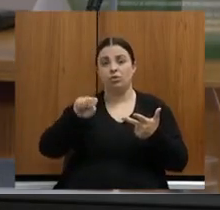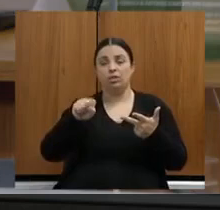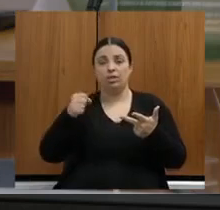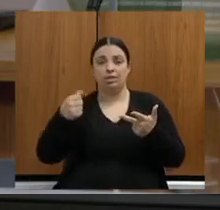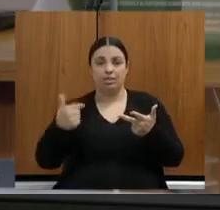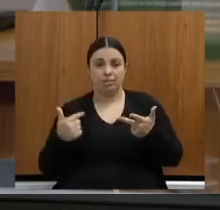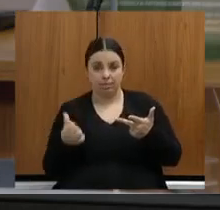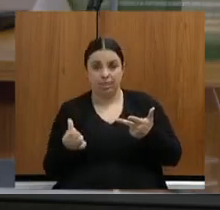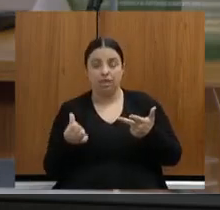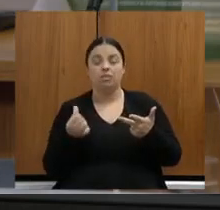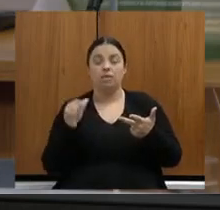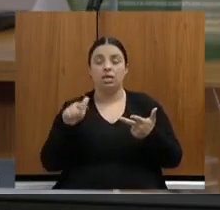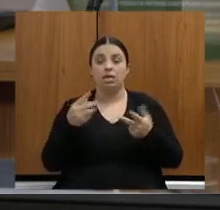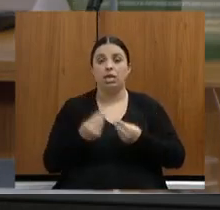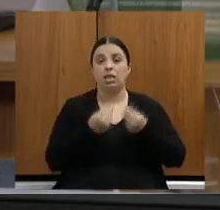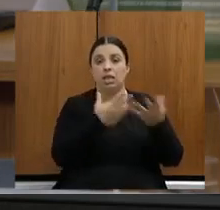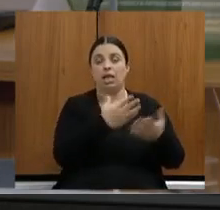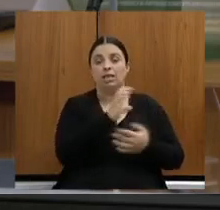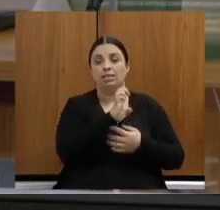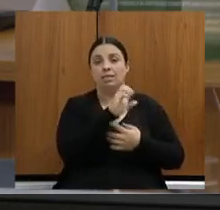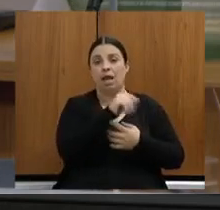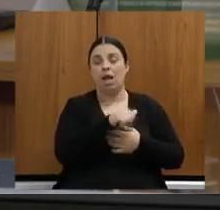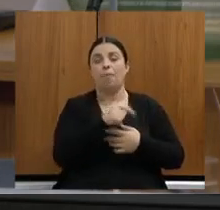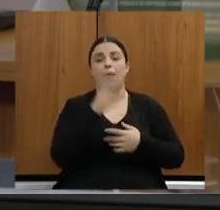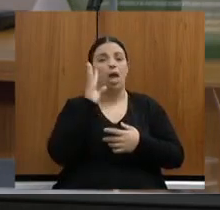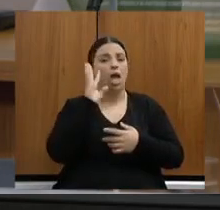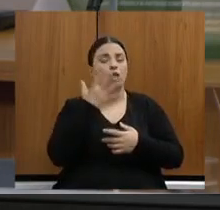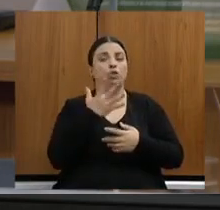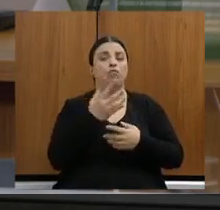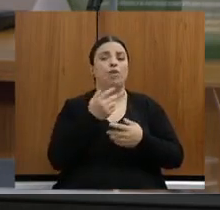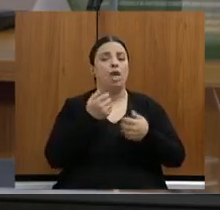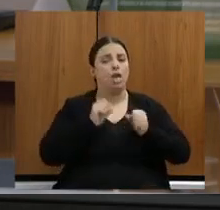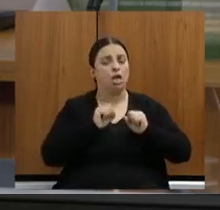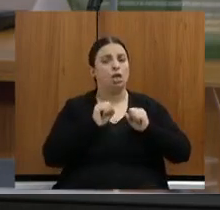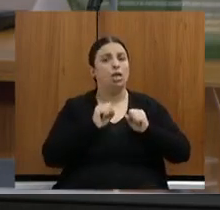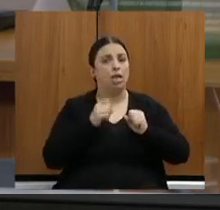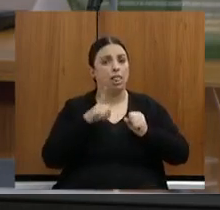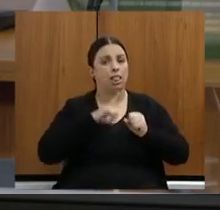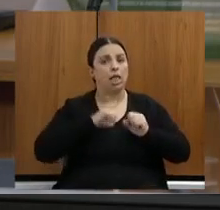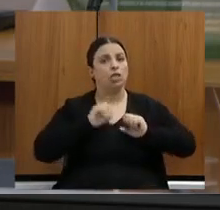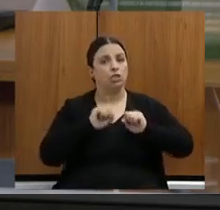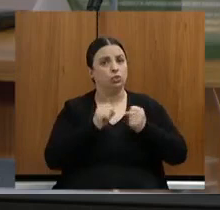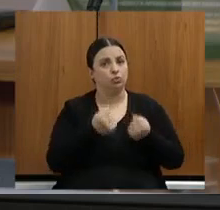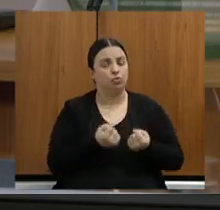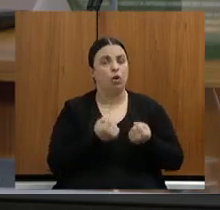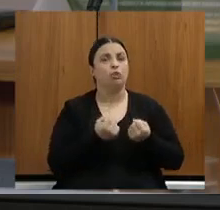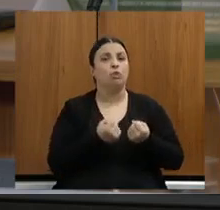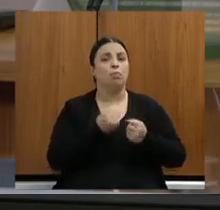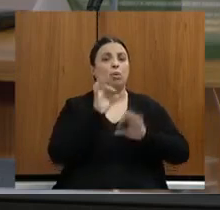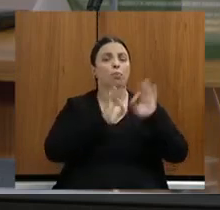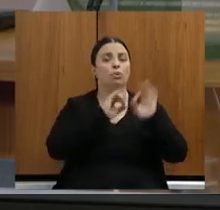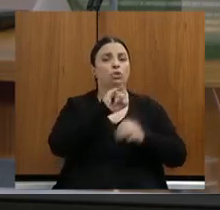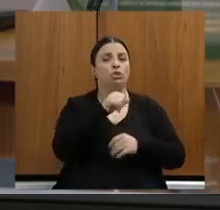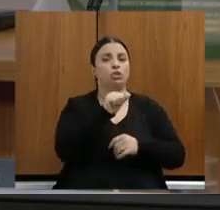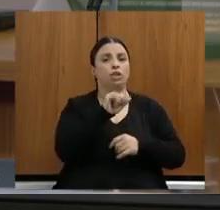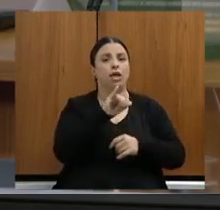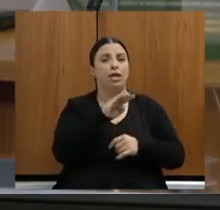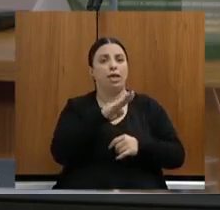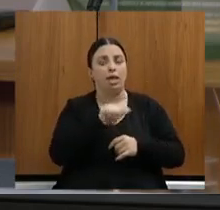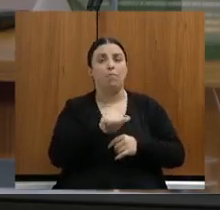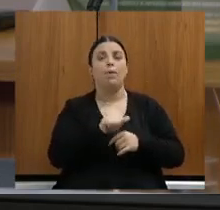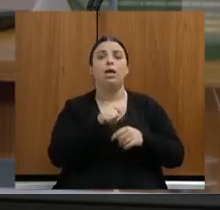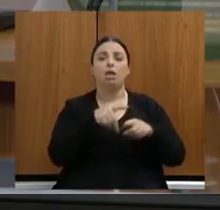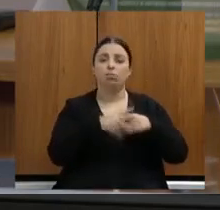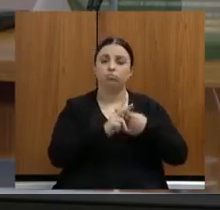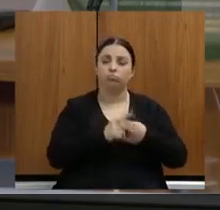em que requer seja encaminhado se aplica de providências para que promova esforços com relação ao projeto já em especial quanto à restauração da estrada